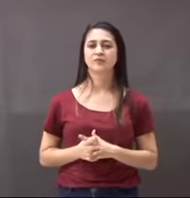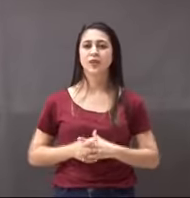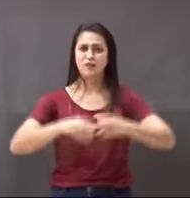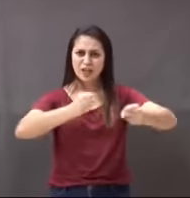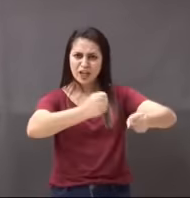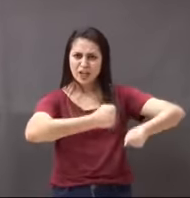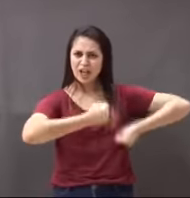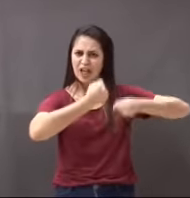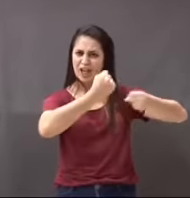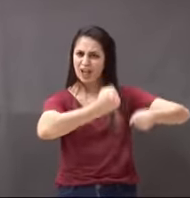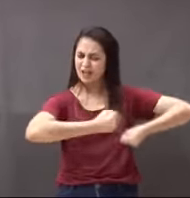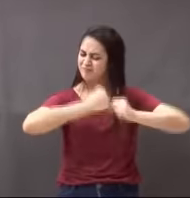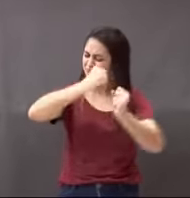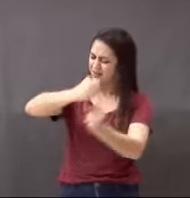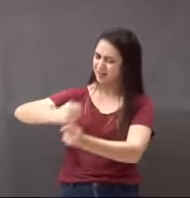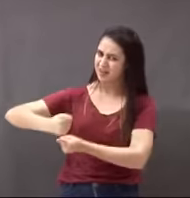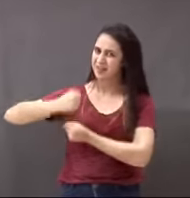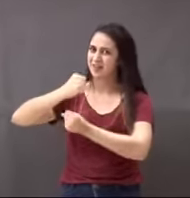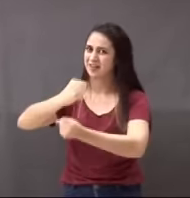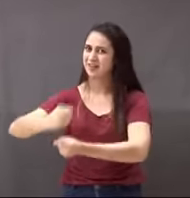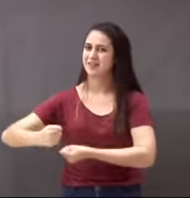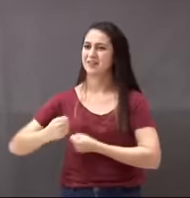Vai remando.